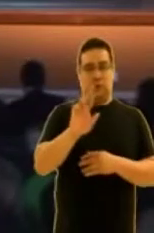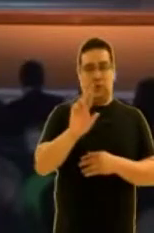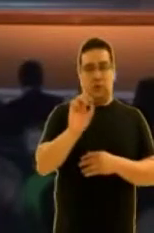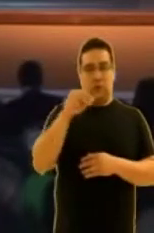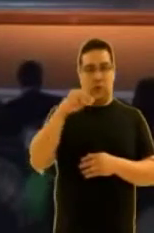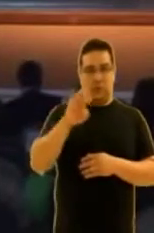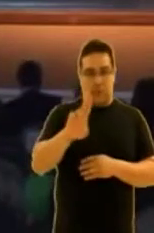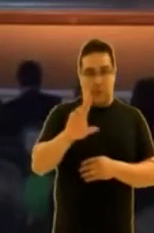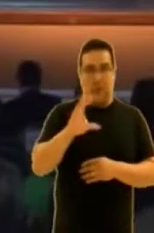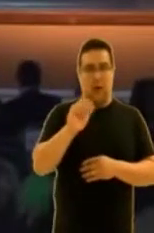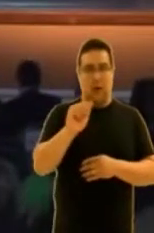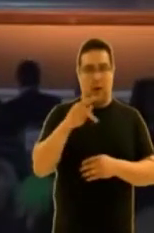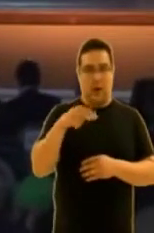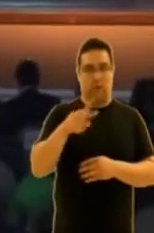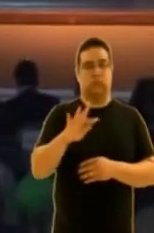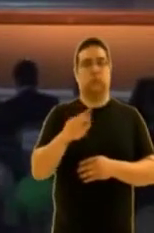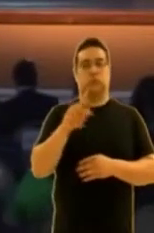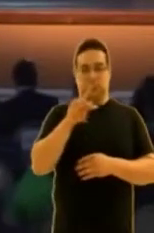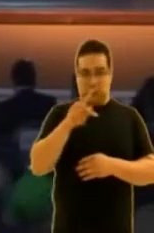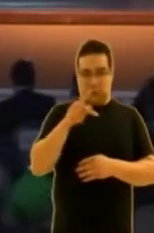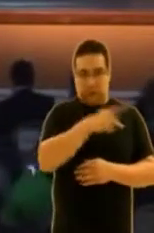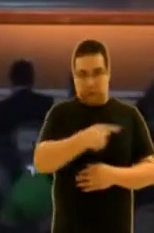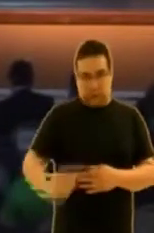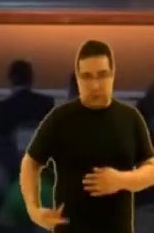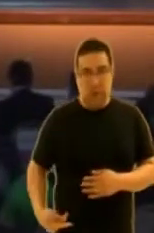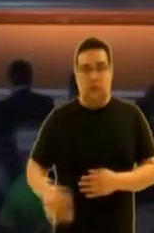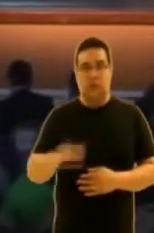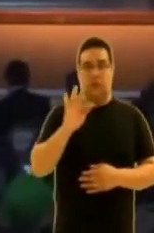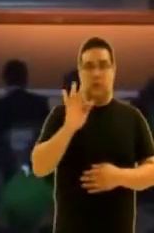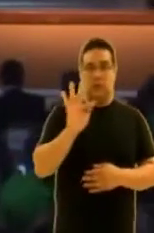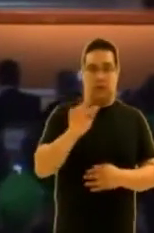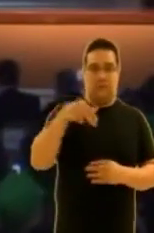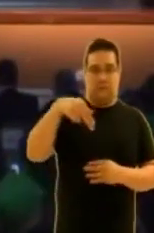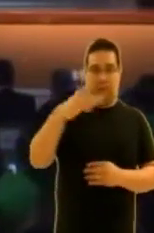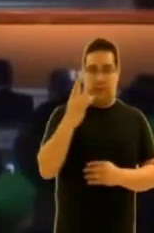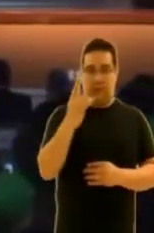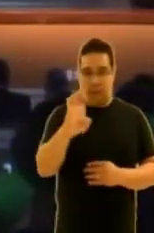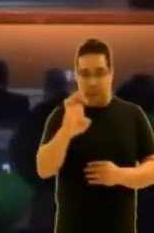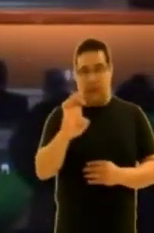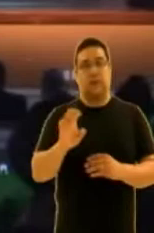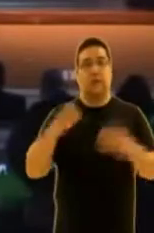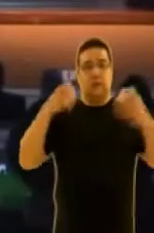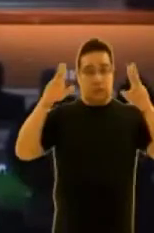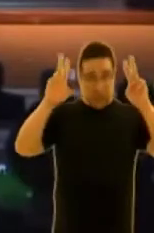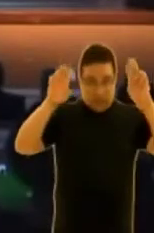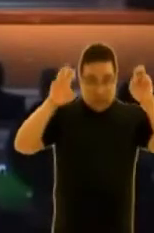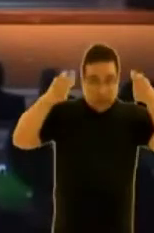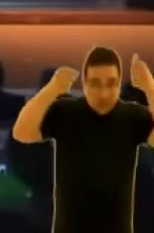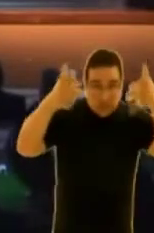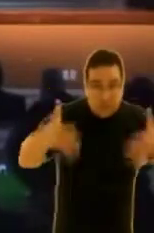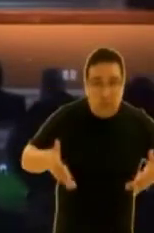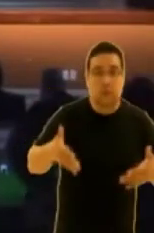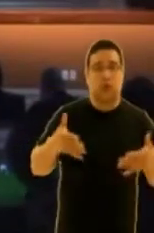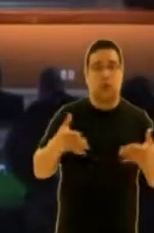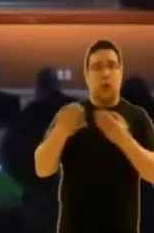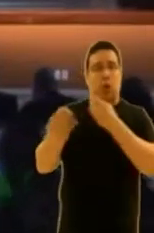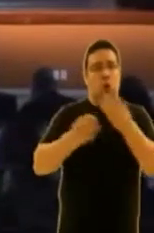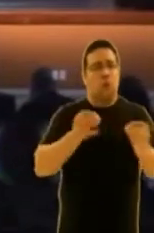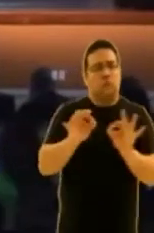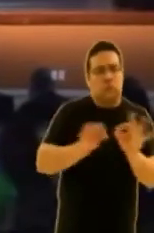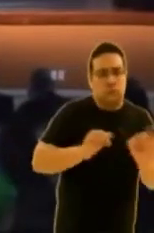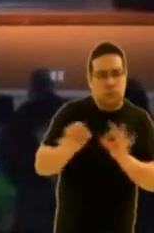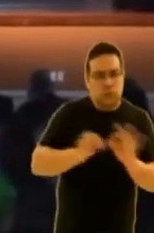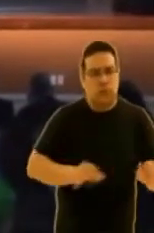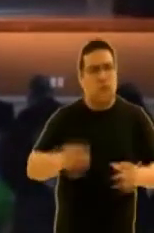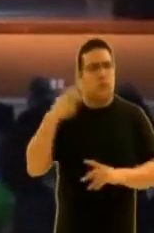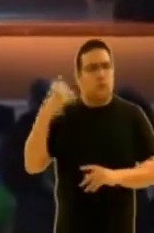Caputo, presidente do FNDE, para proferir a palestra com o tema A execução das políticas educacionais